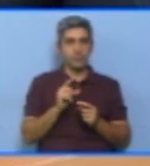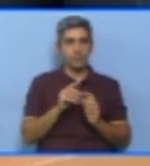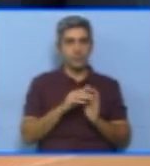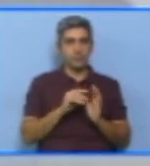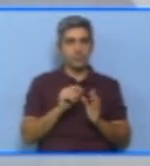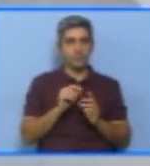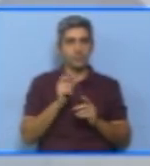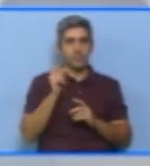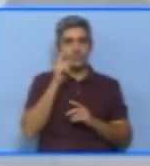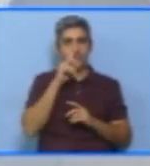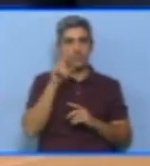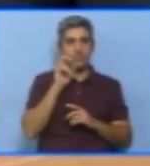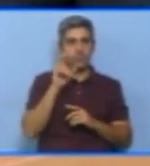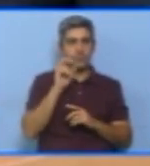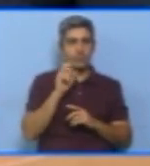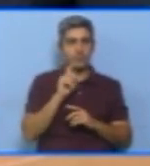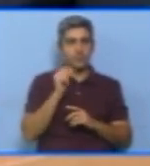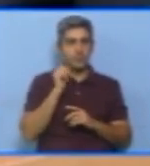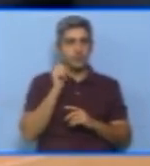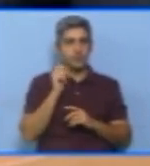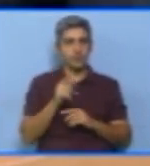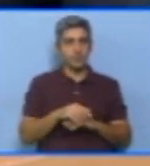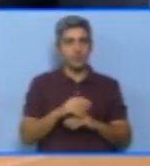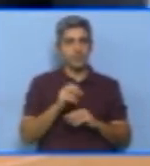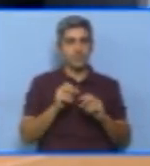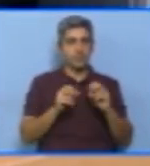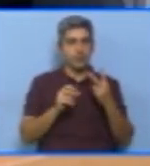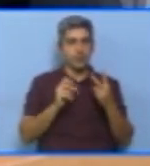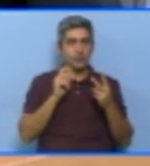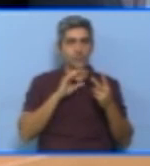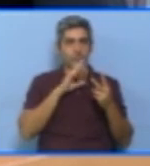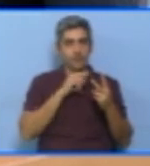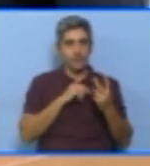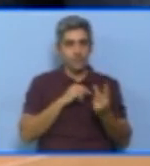programa, é o problema de quem ouve. É o seguinte, que não ia ligar. Não é? São dois filhos,